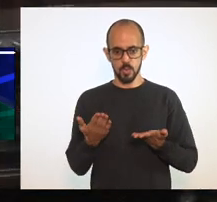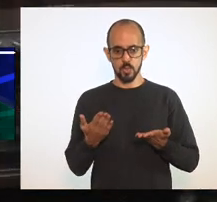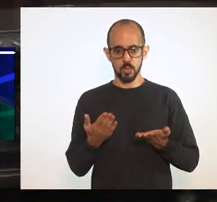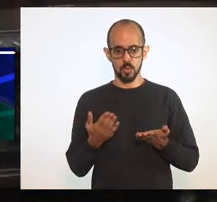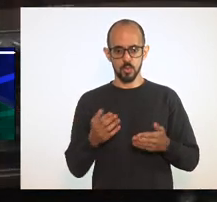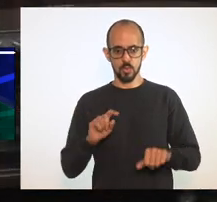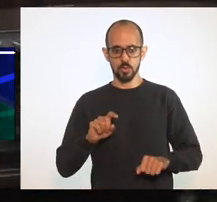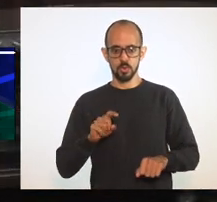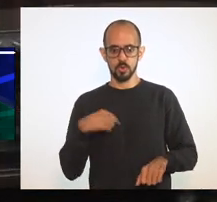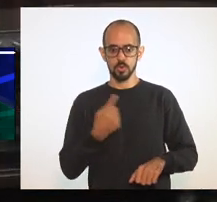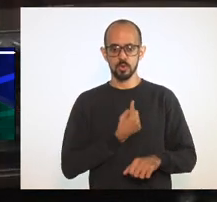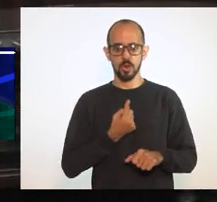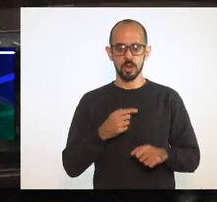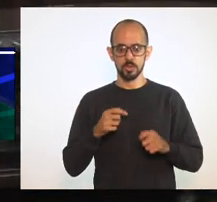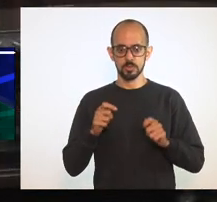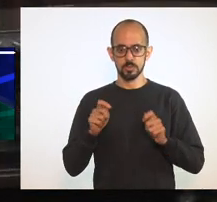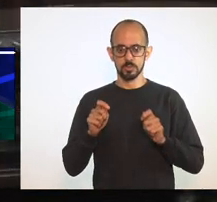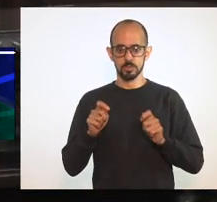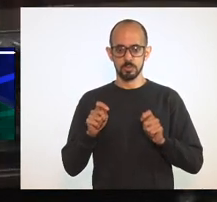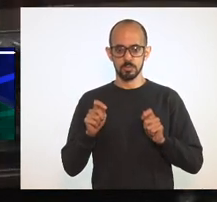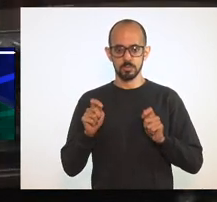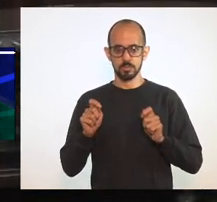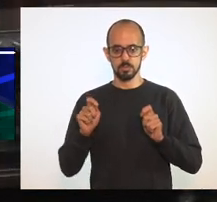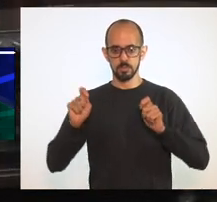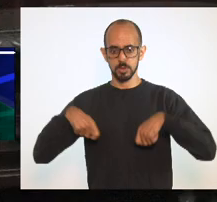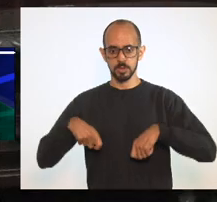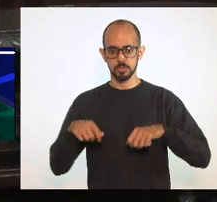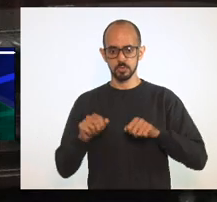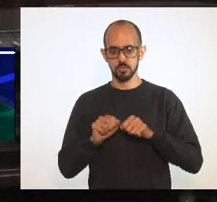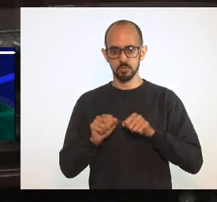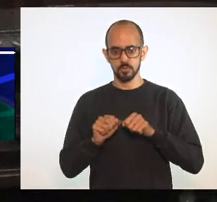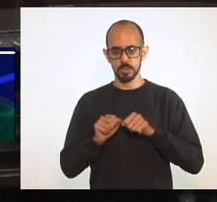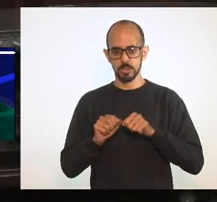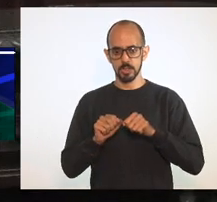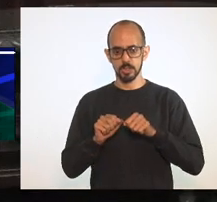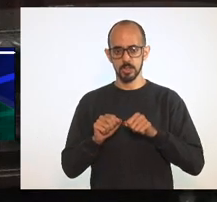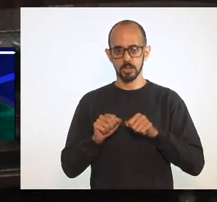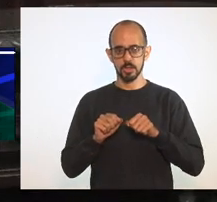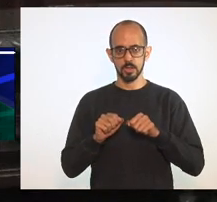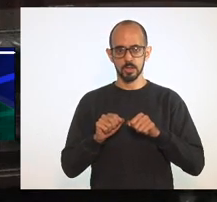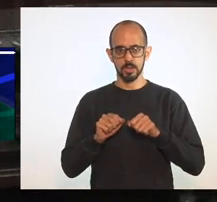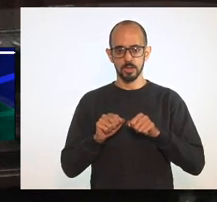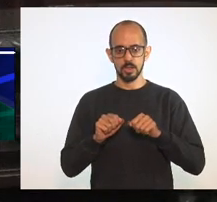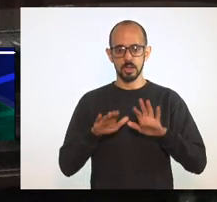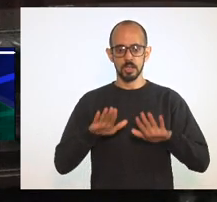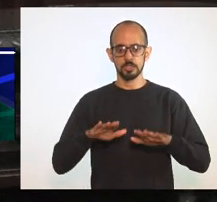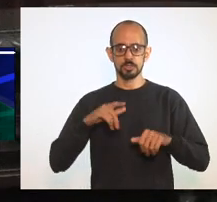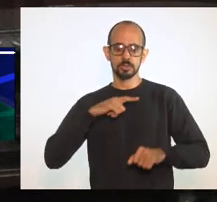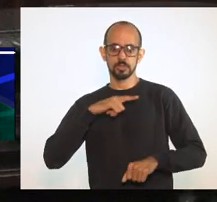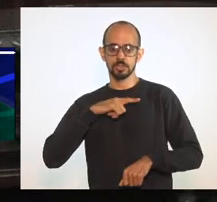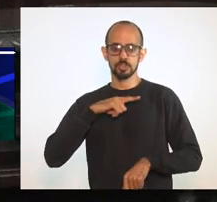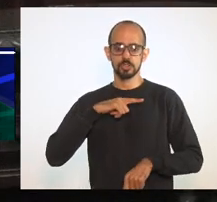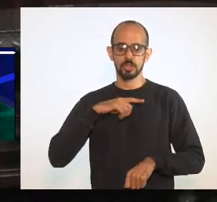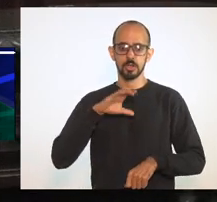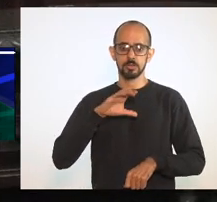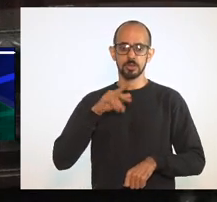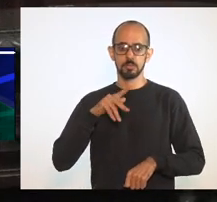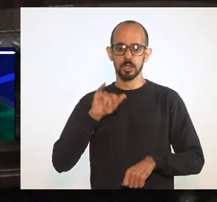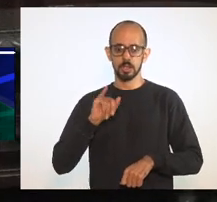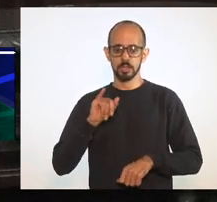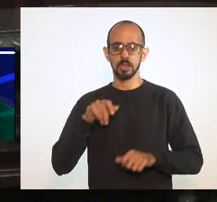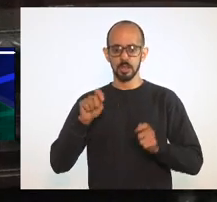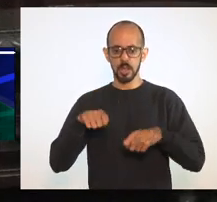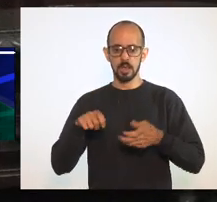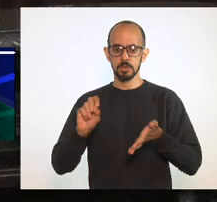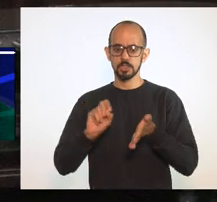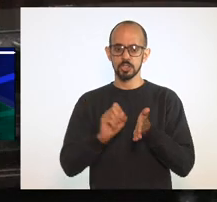via grupo, mas estamos aqui com a CPI, é ótimo que possa ter mais assinaturas. Mas